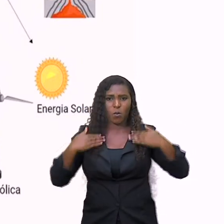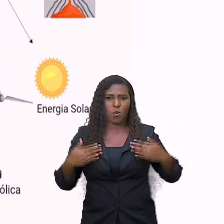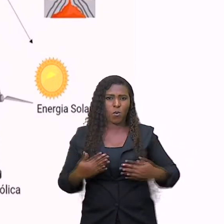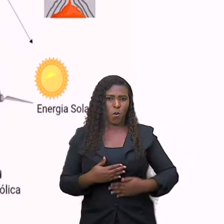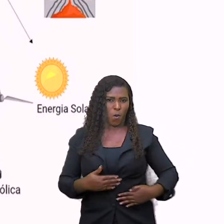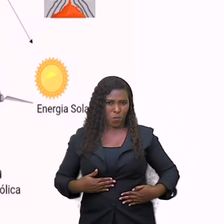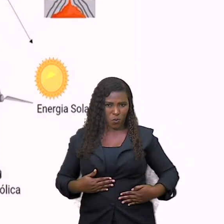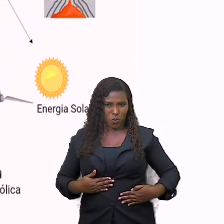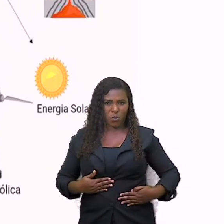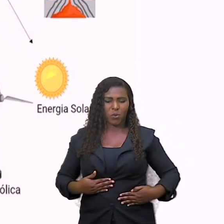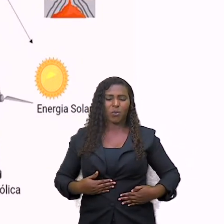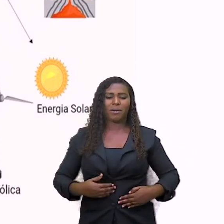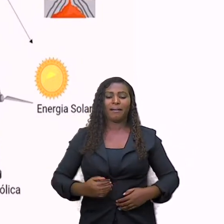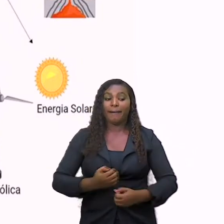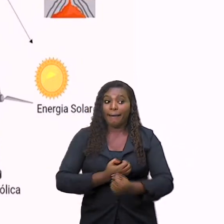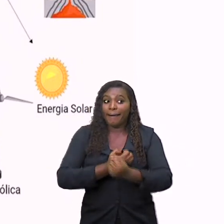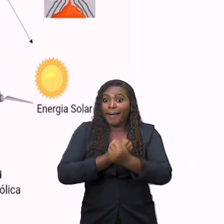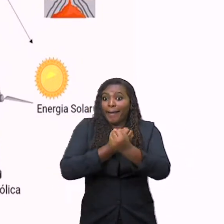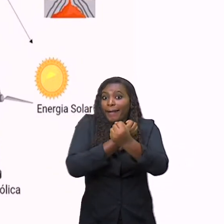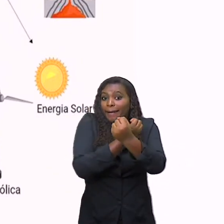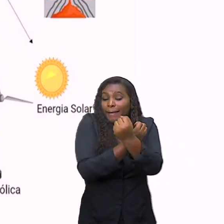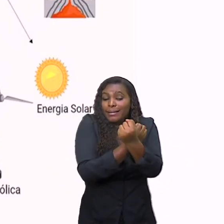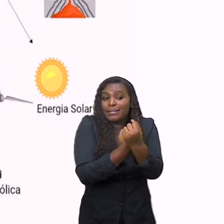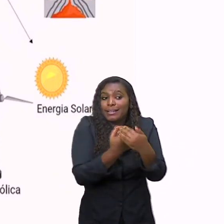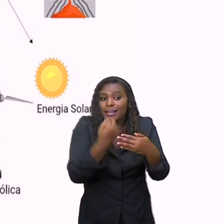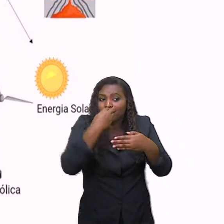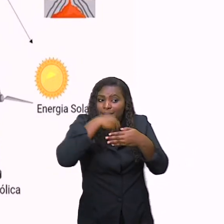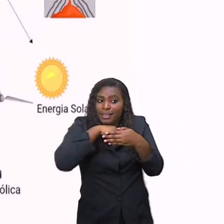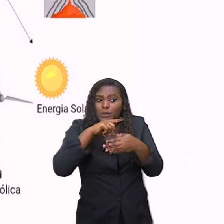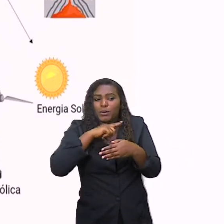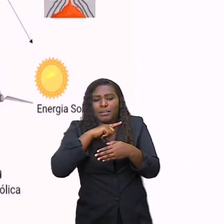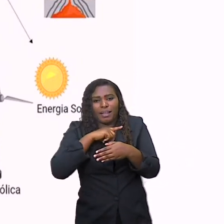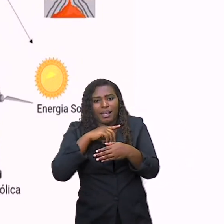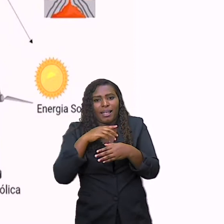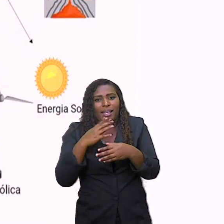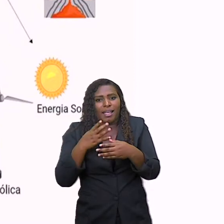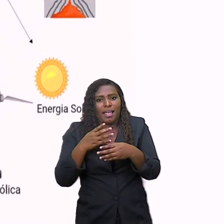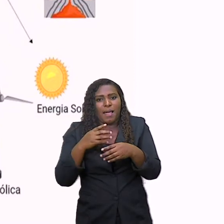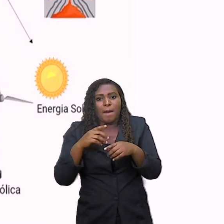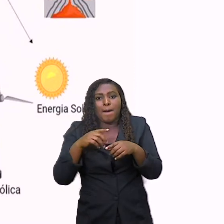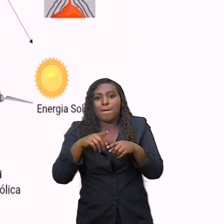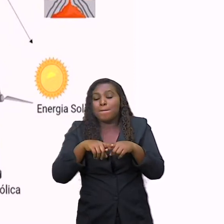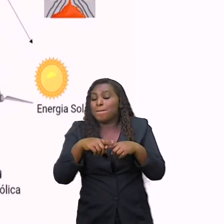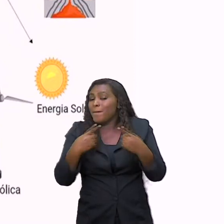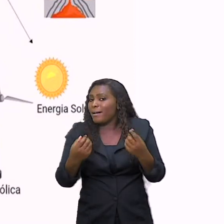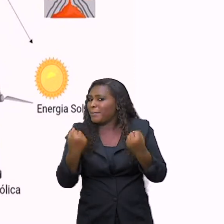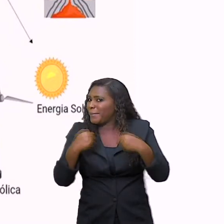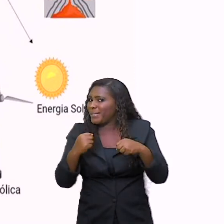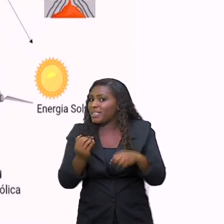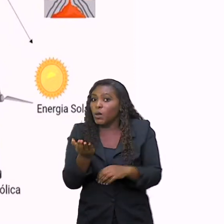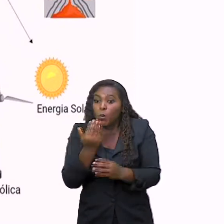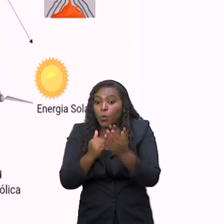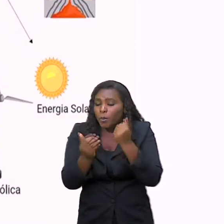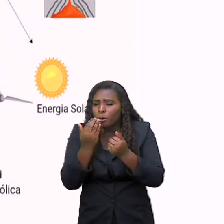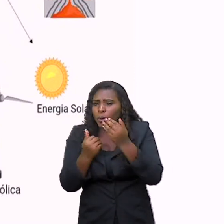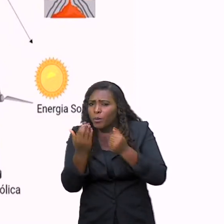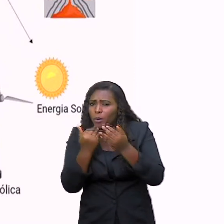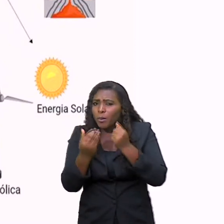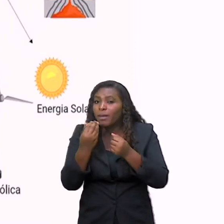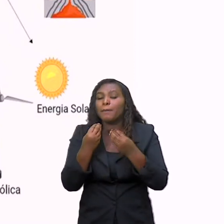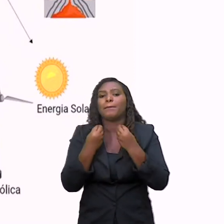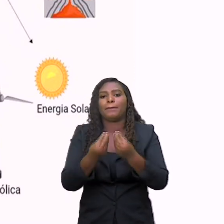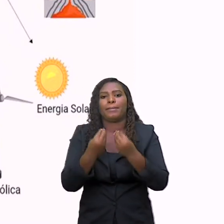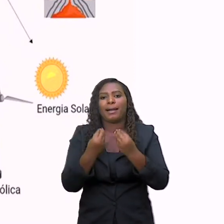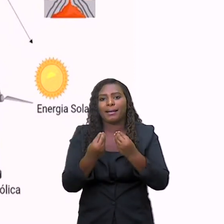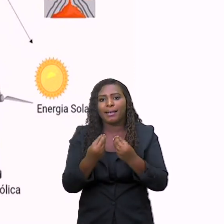grande quantidade de energia, mas para isso, o que ele precisa? Se nutrir. E a energia do nosso corpo,